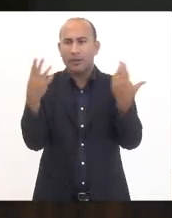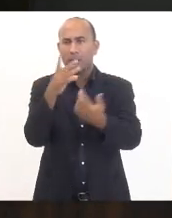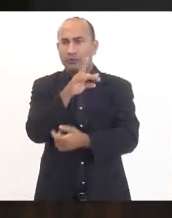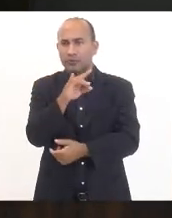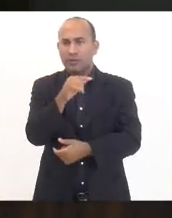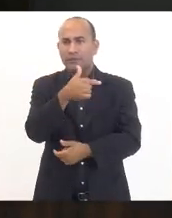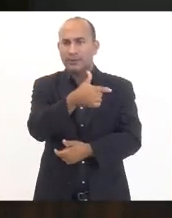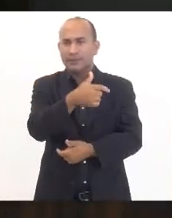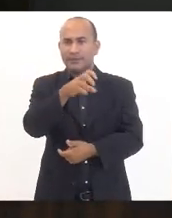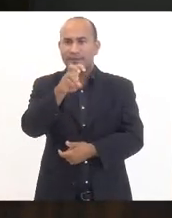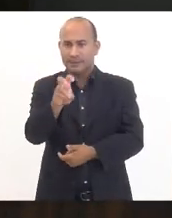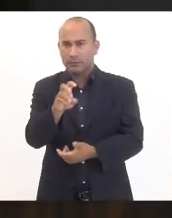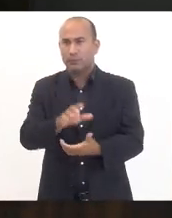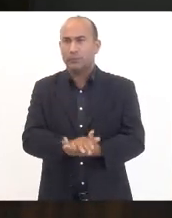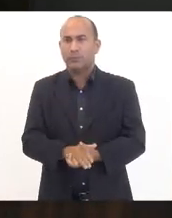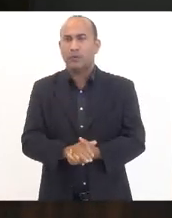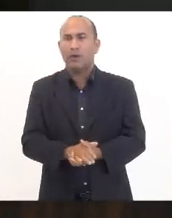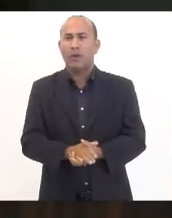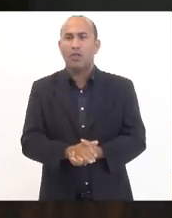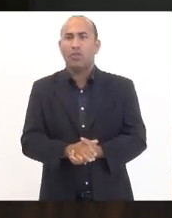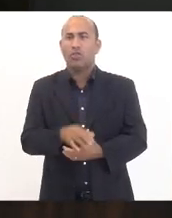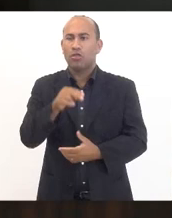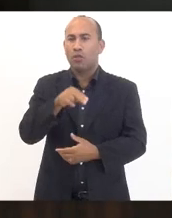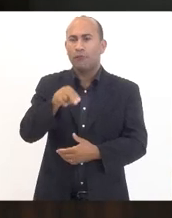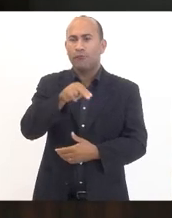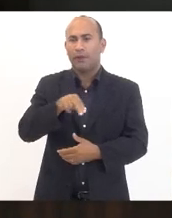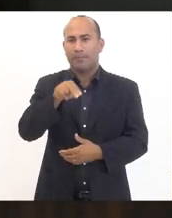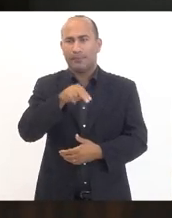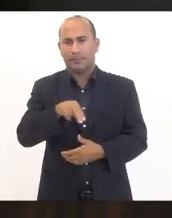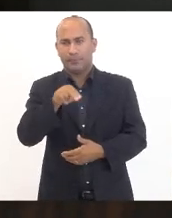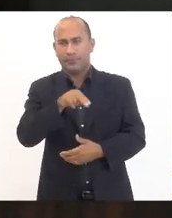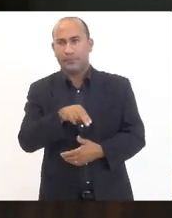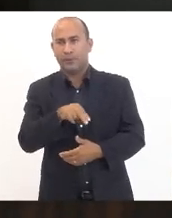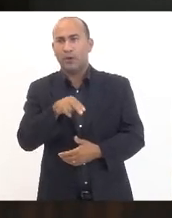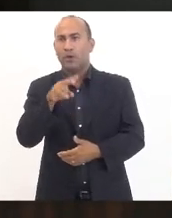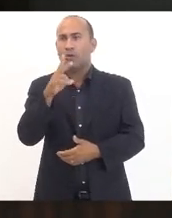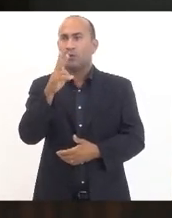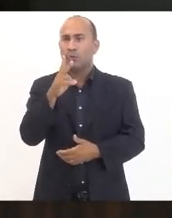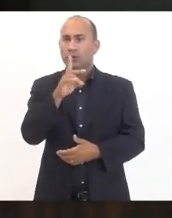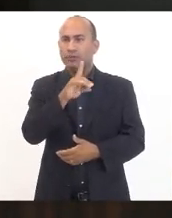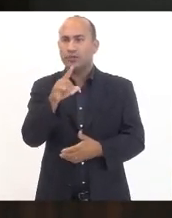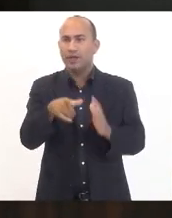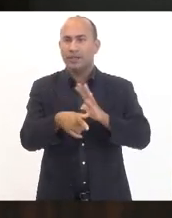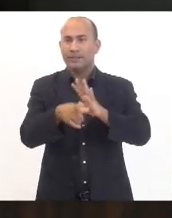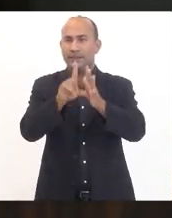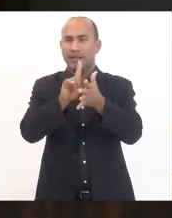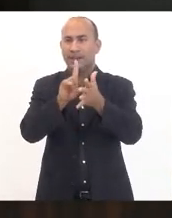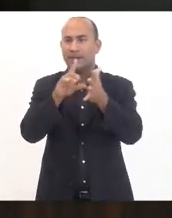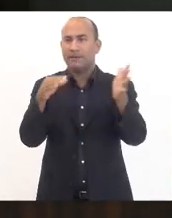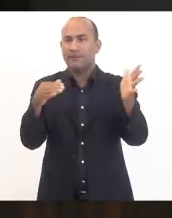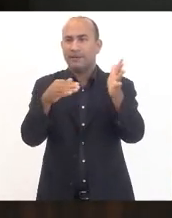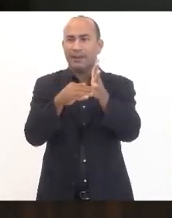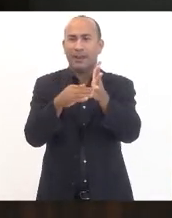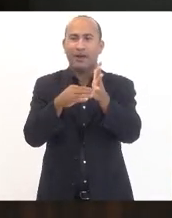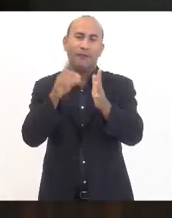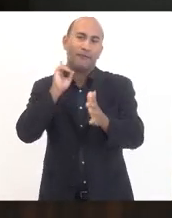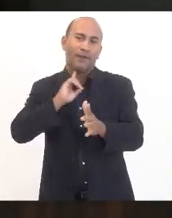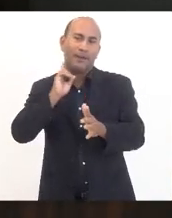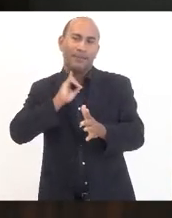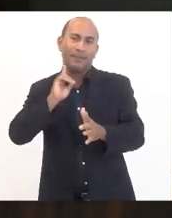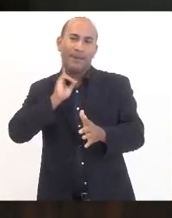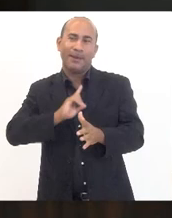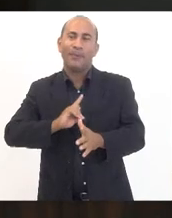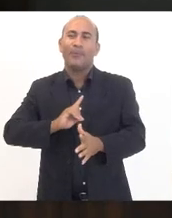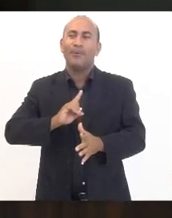25 de novembro, dois dias antes da final Flamengo e Palmeiras